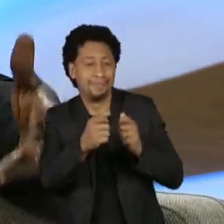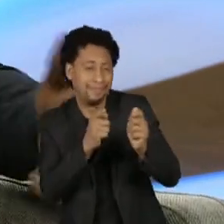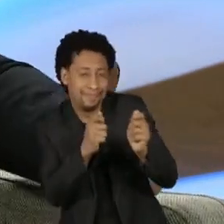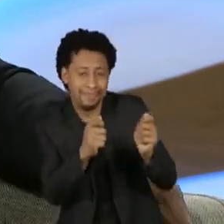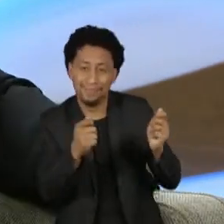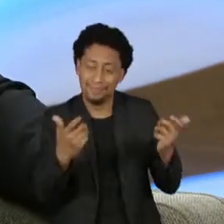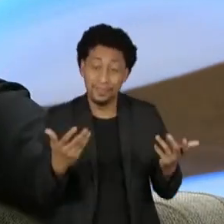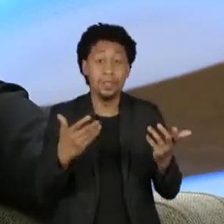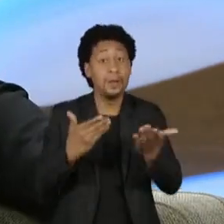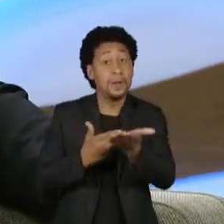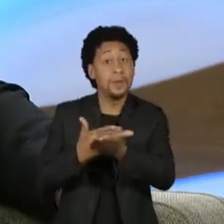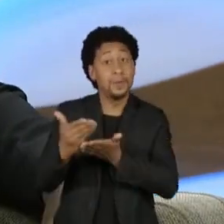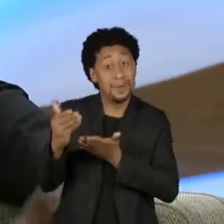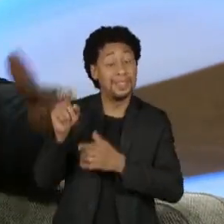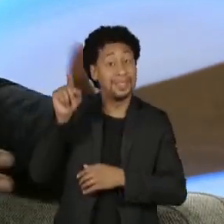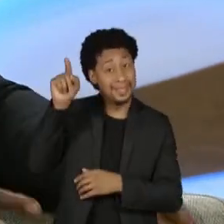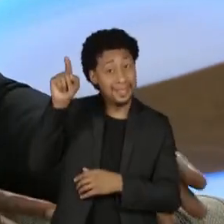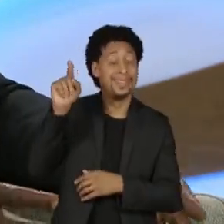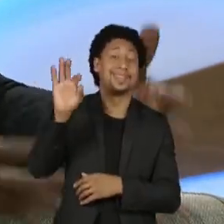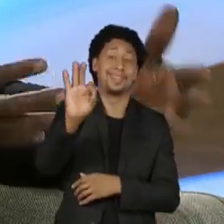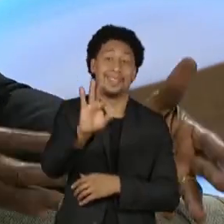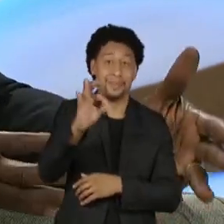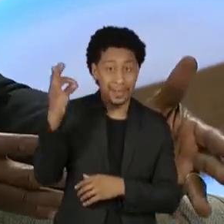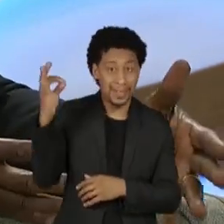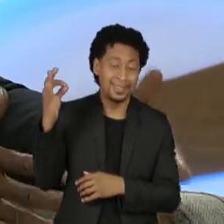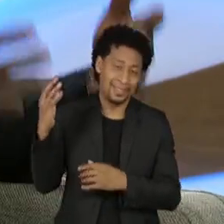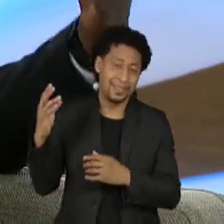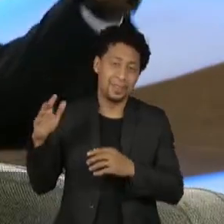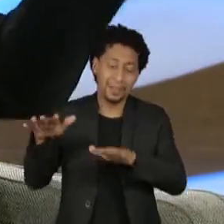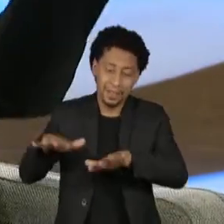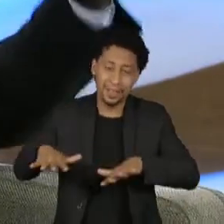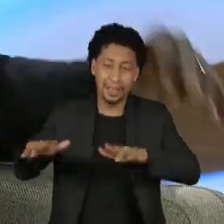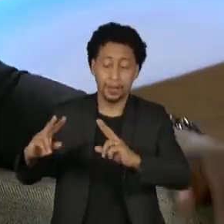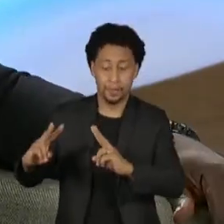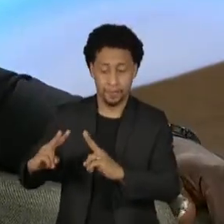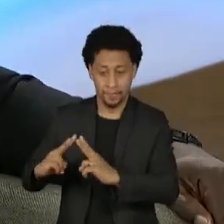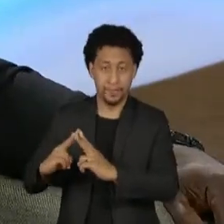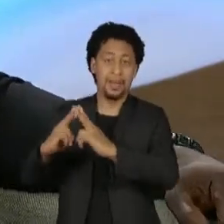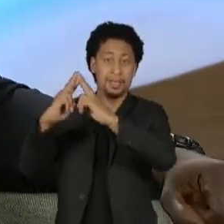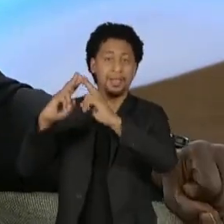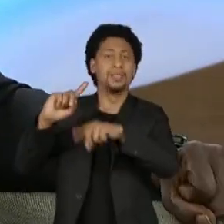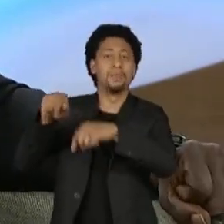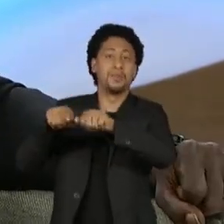minha história na França em Paris inicialmente mas na França inteira